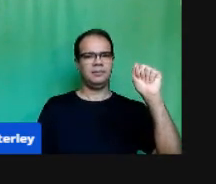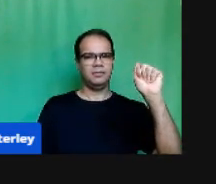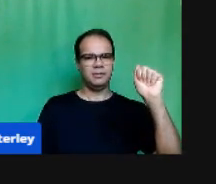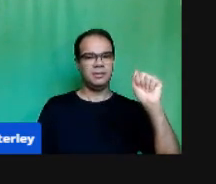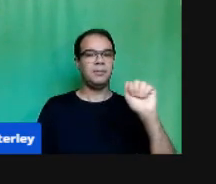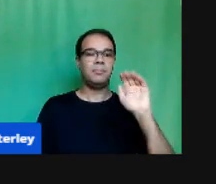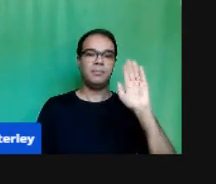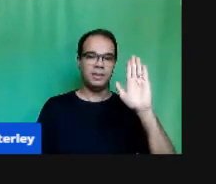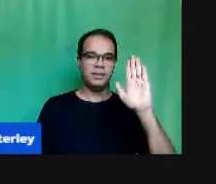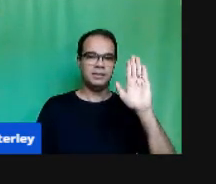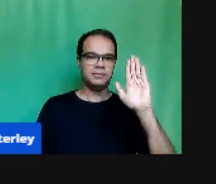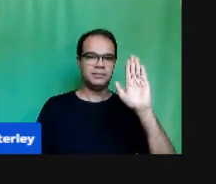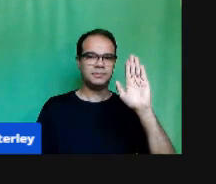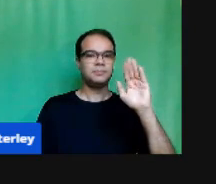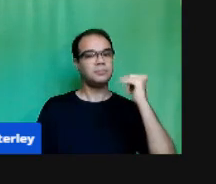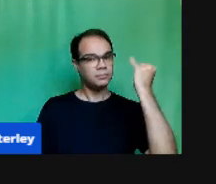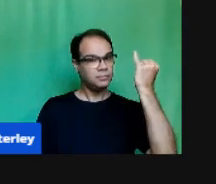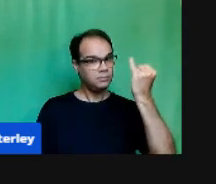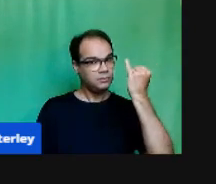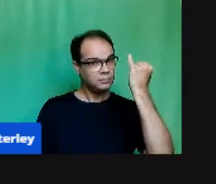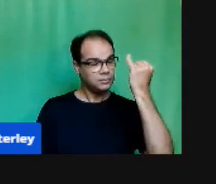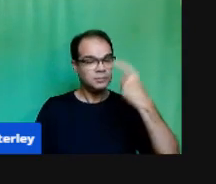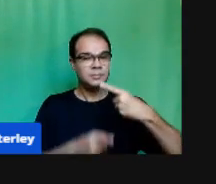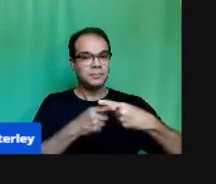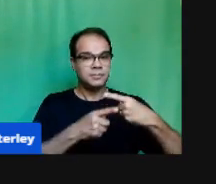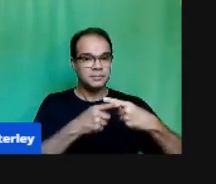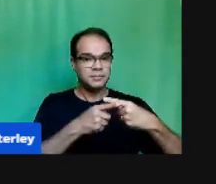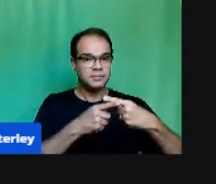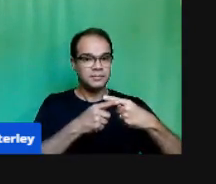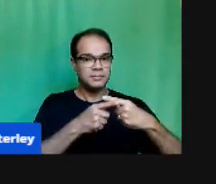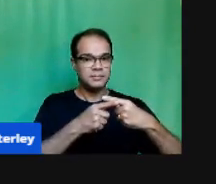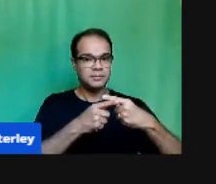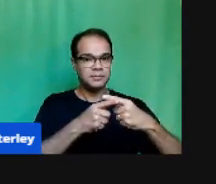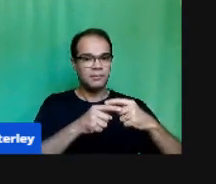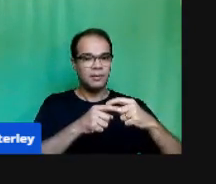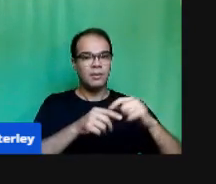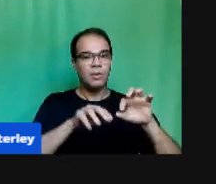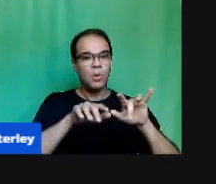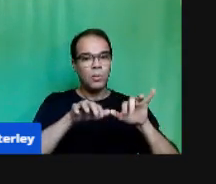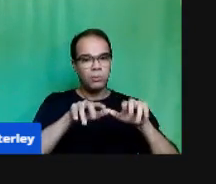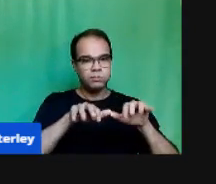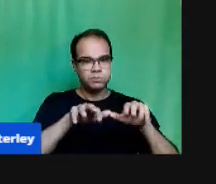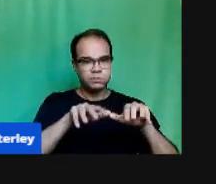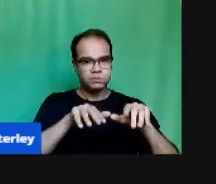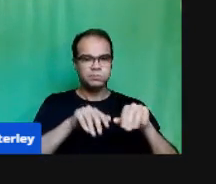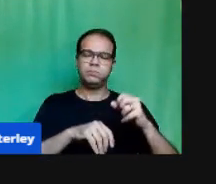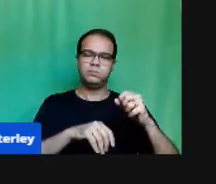e o conhecimento chegar a todos. São aquelas perguntas, né?